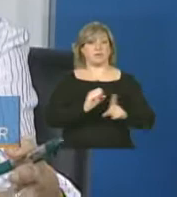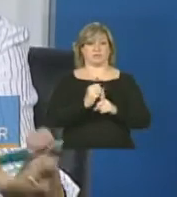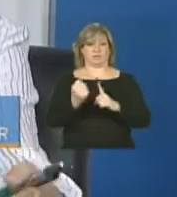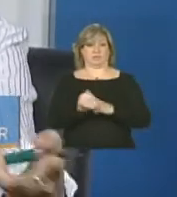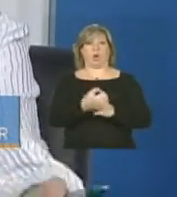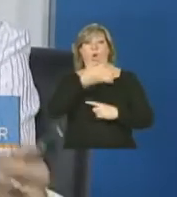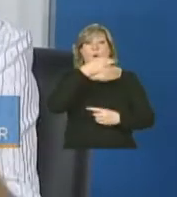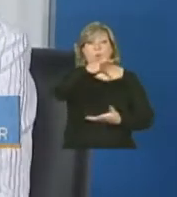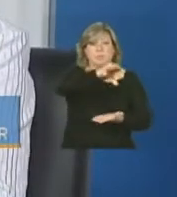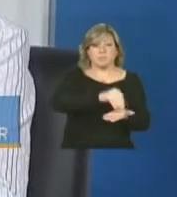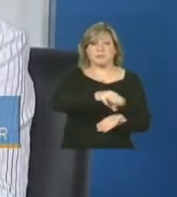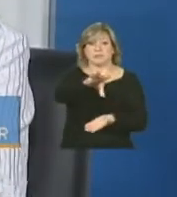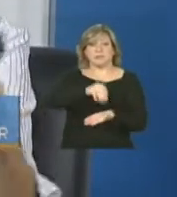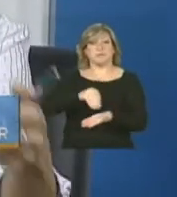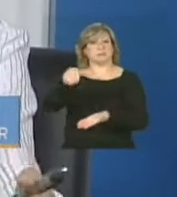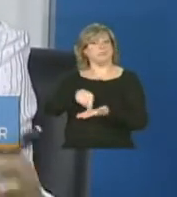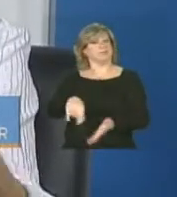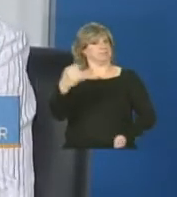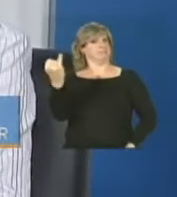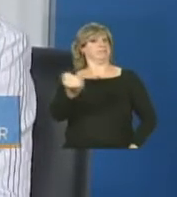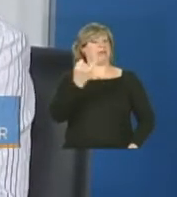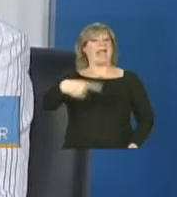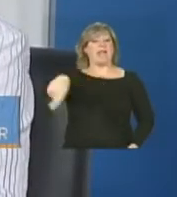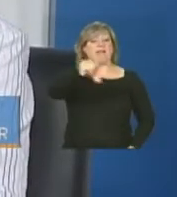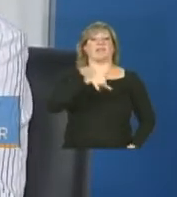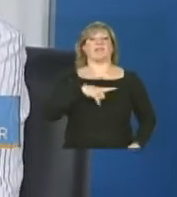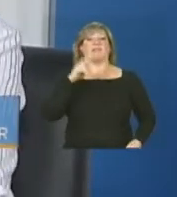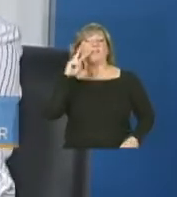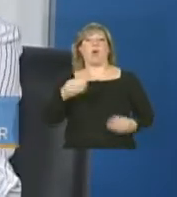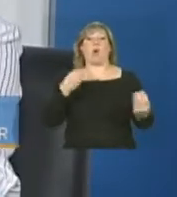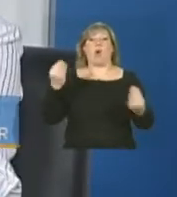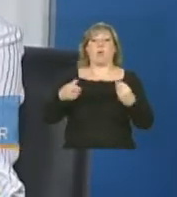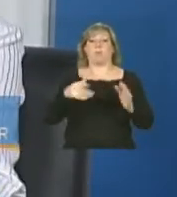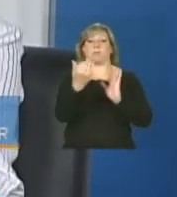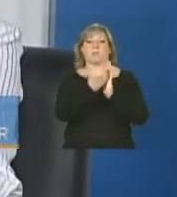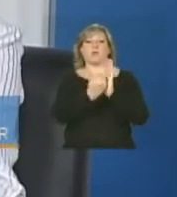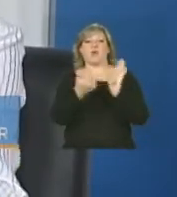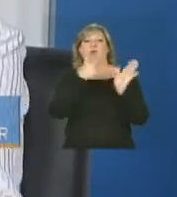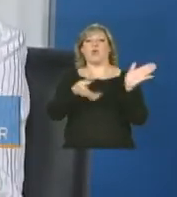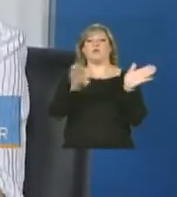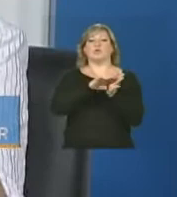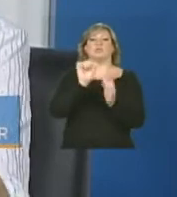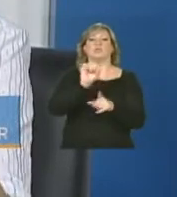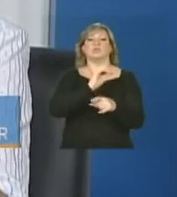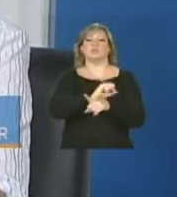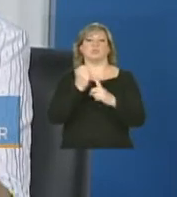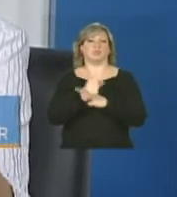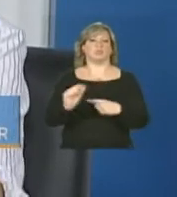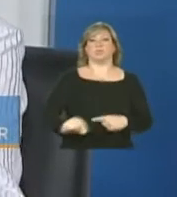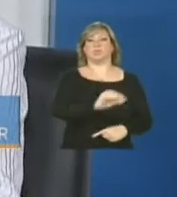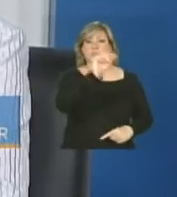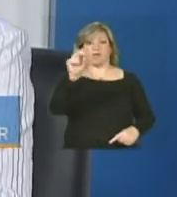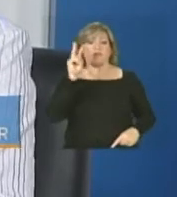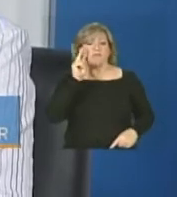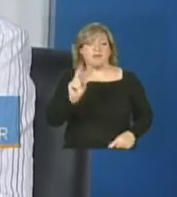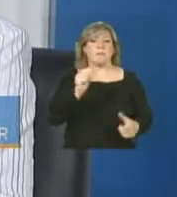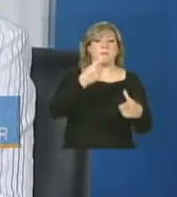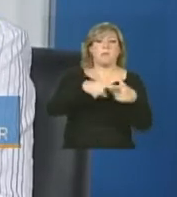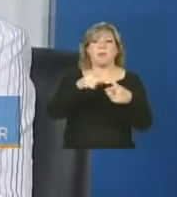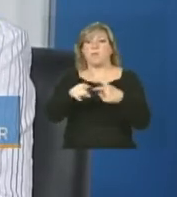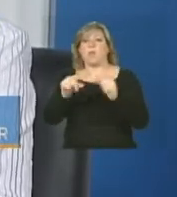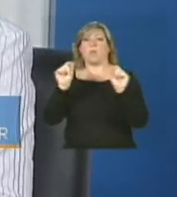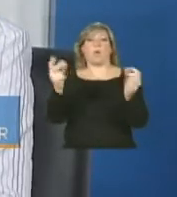né, civil, que está lá na ponta, que está olhando esses programas chegando, né, na sociedade e vendo os problemas